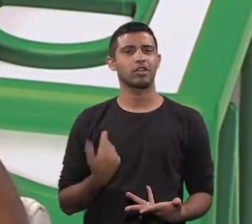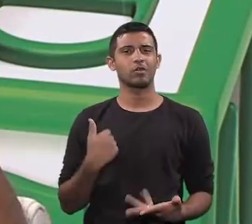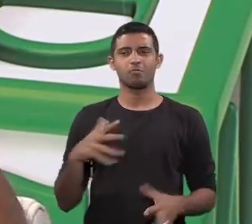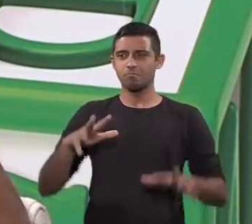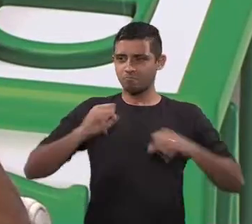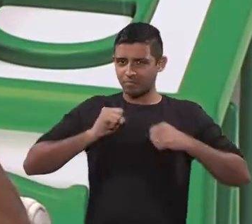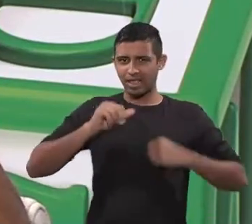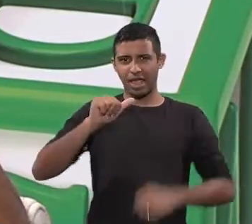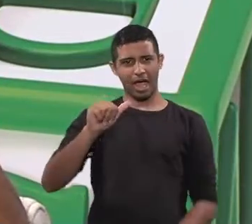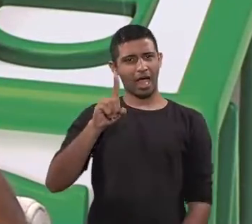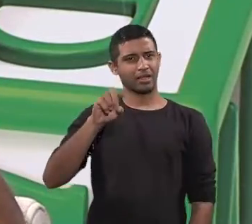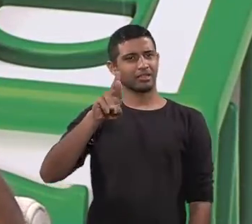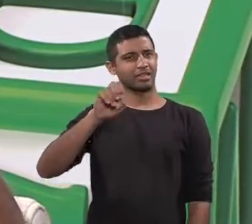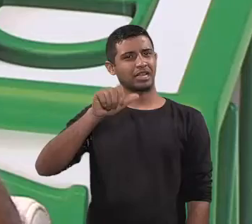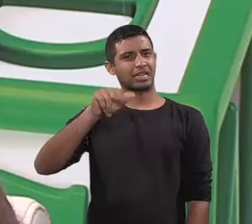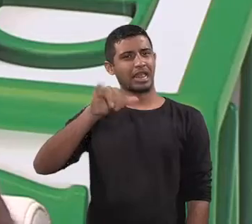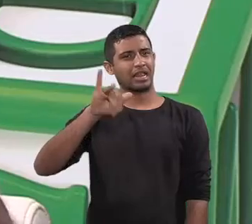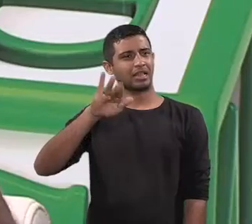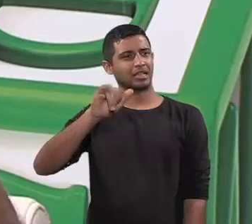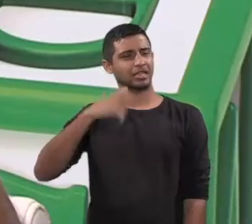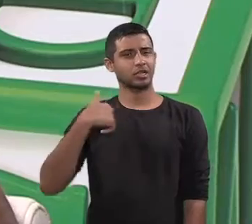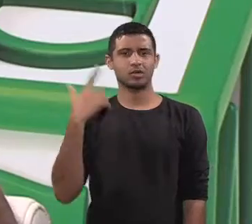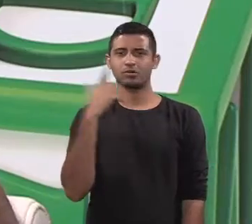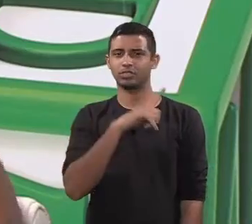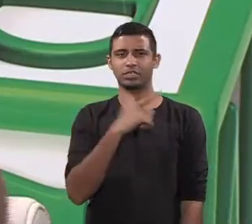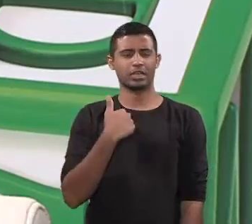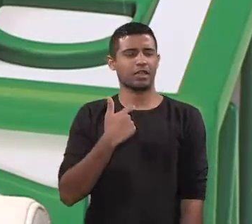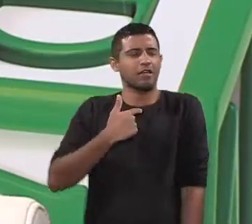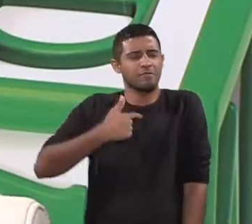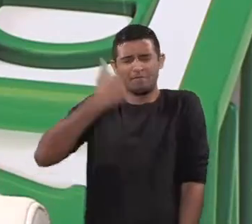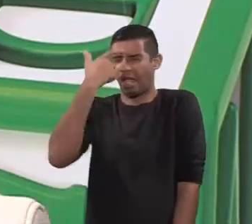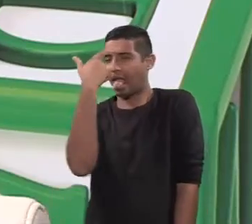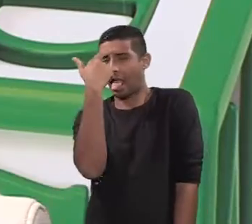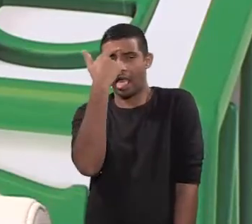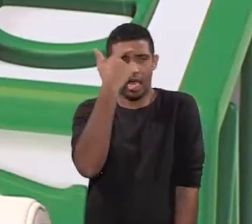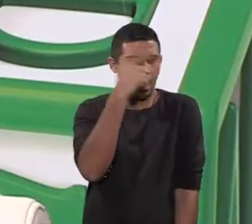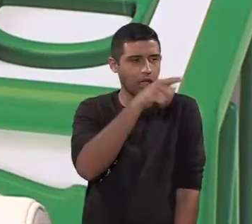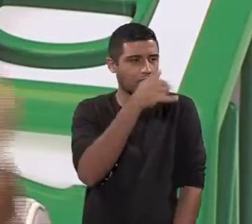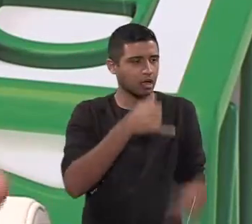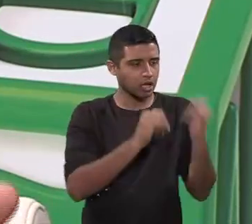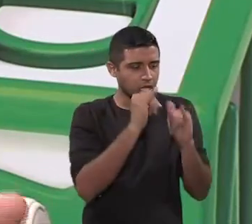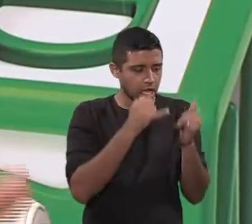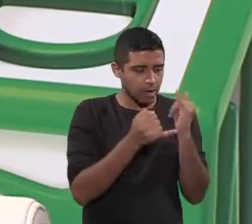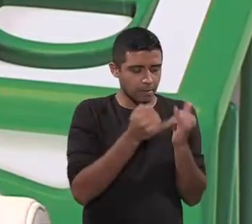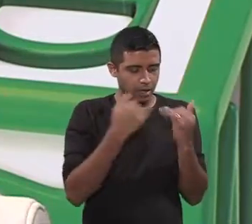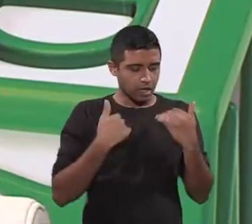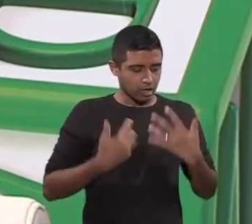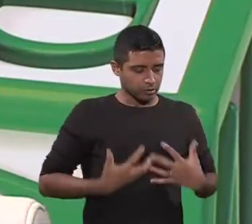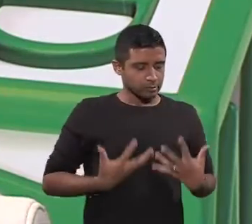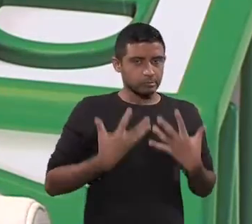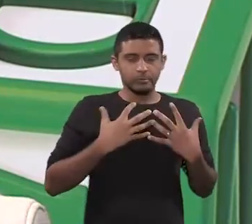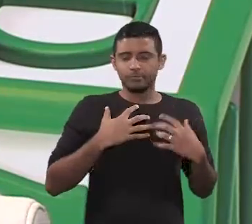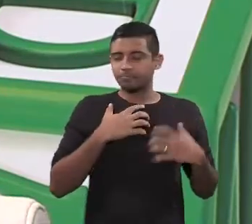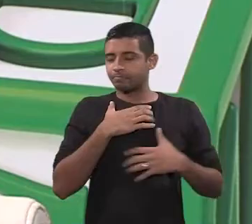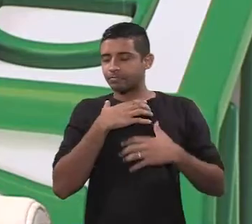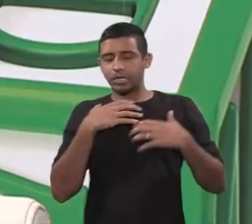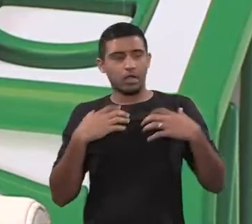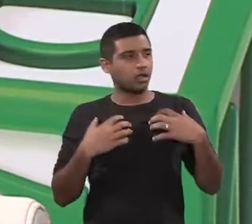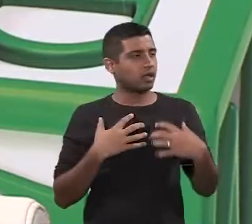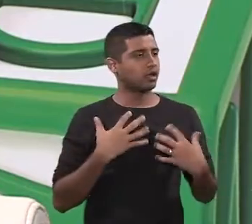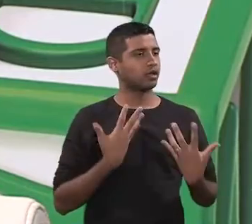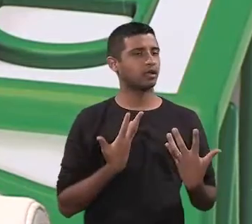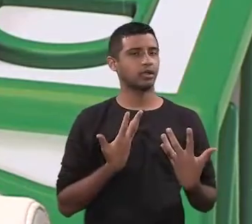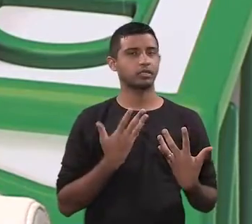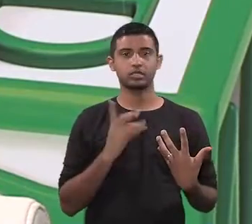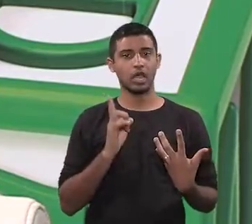o metabolismo começa a ser diferente, você passa a não depender daquela química, daquele produto para te gerar uma satisfação, porque